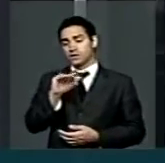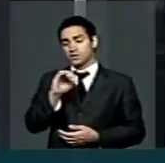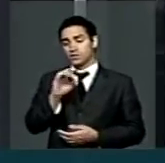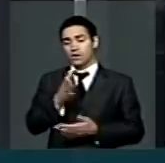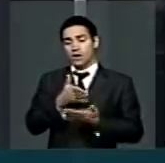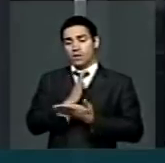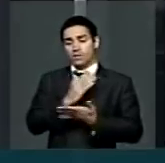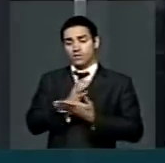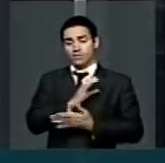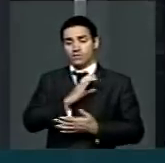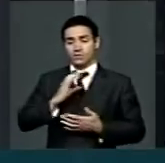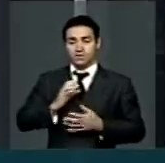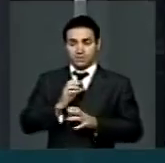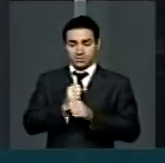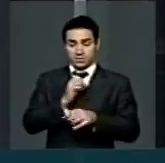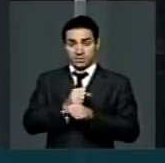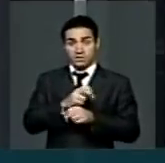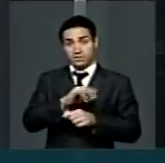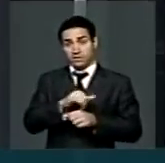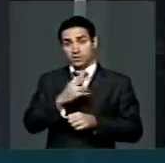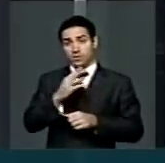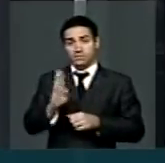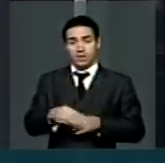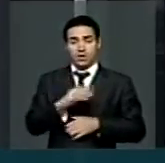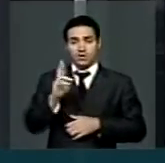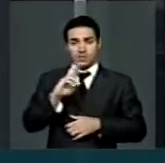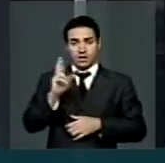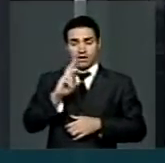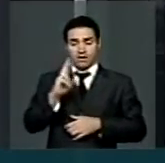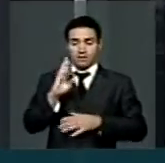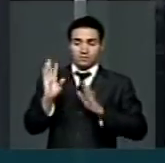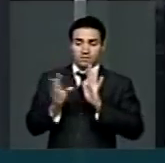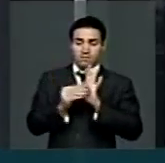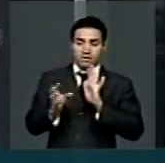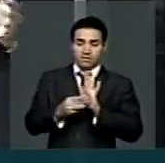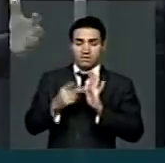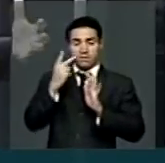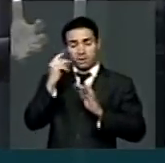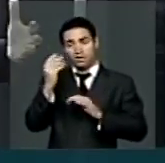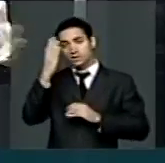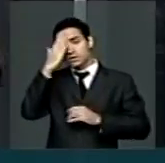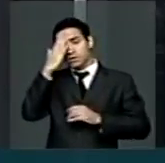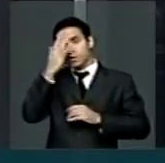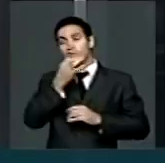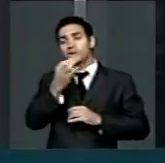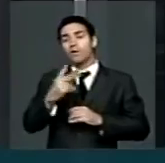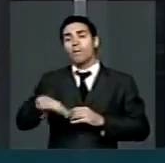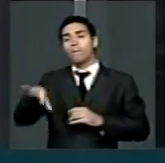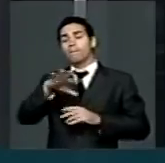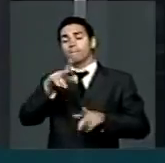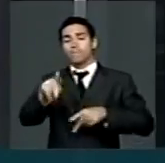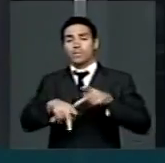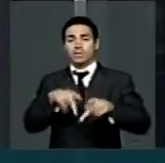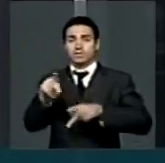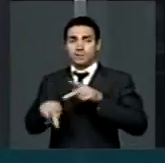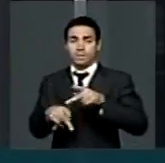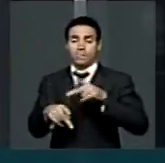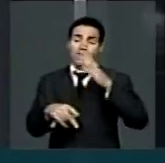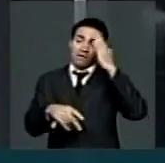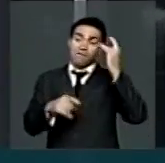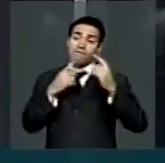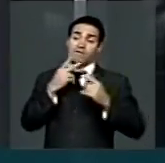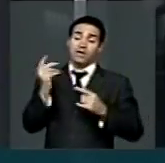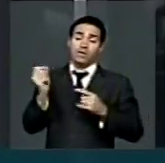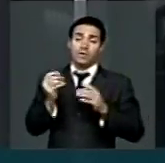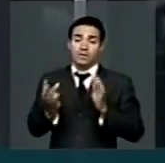comissão de orçamento que nós iremos colocar 2 milhões de reais de emendas para ouvir a população, dizendo ele que essas emendas,